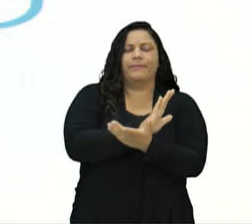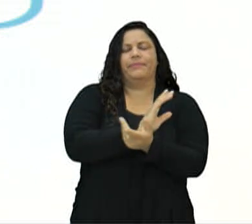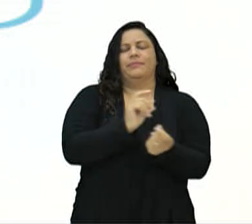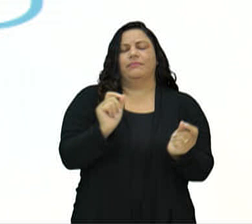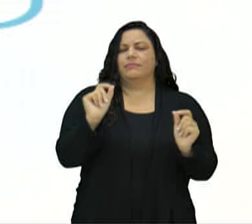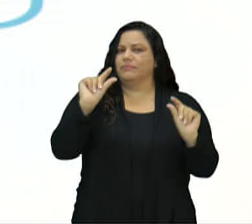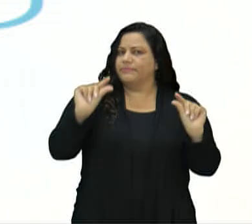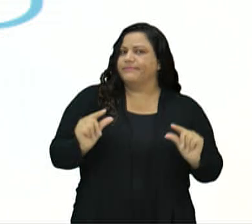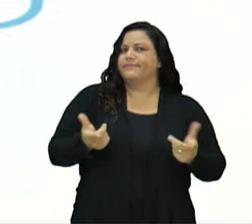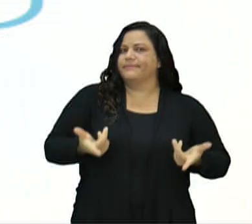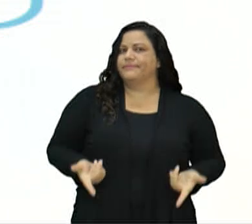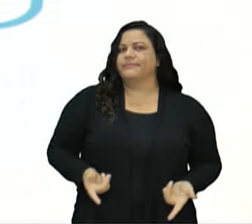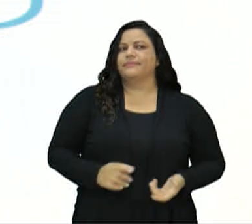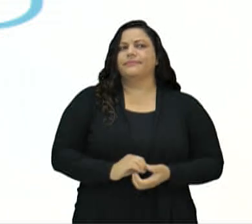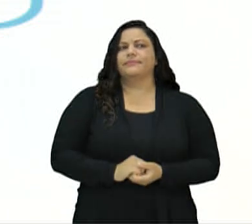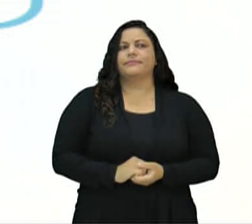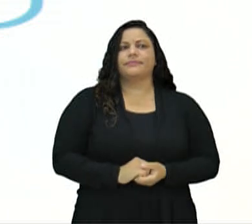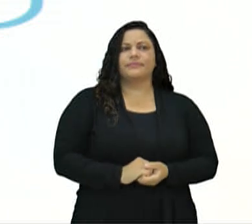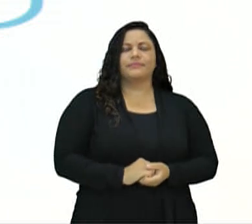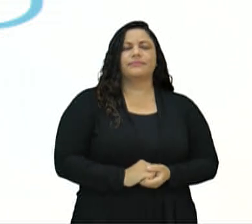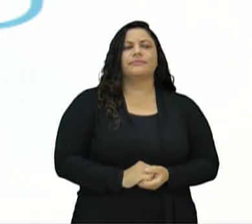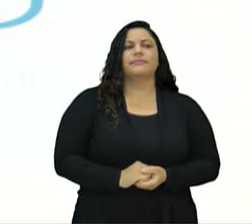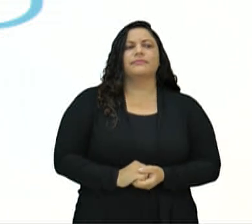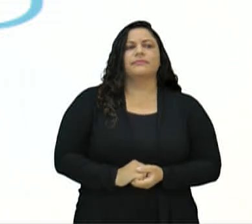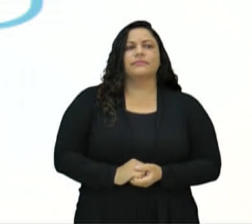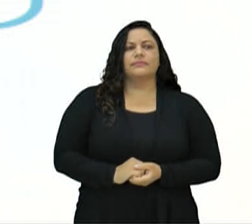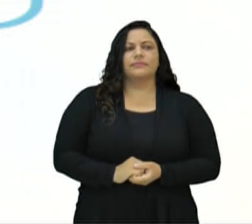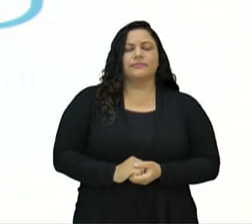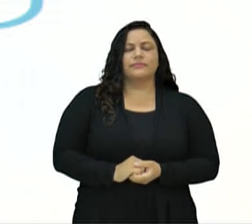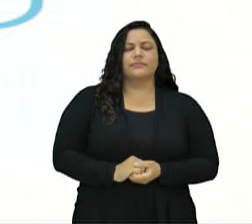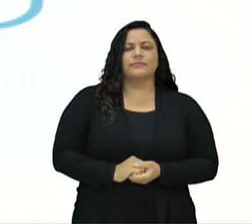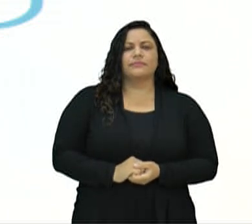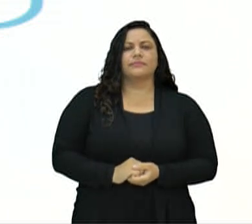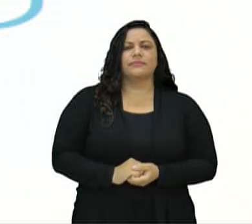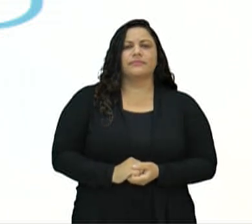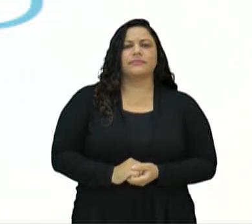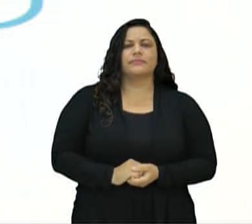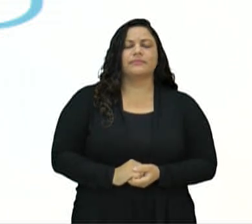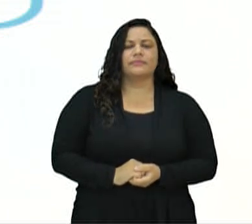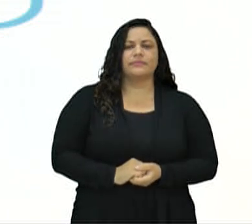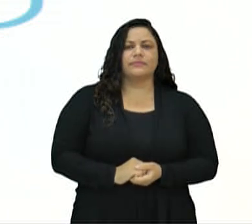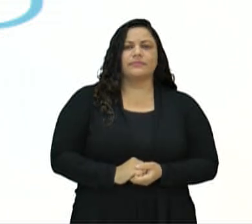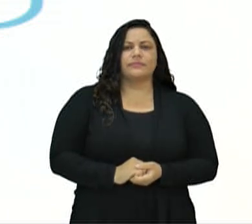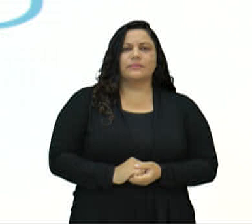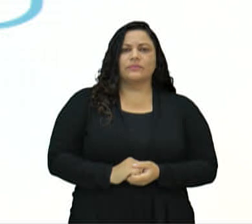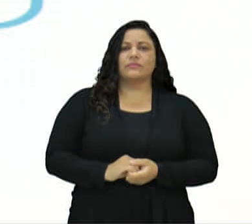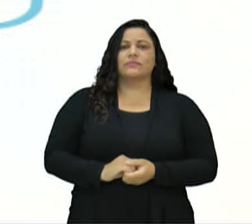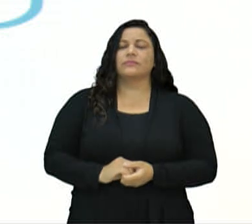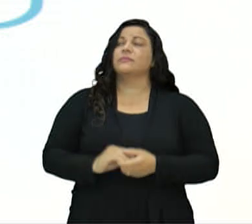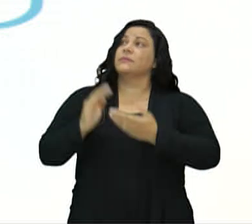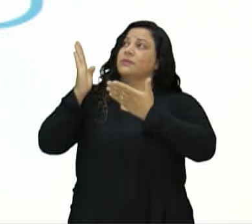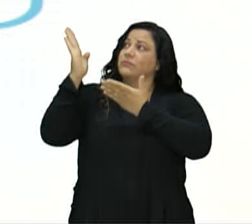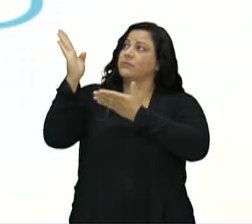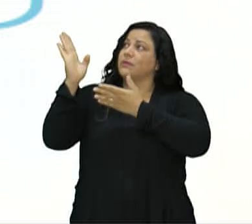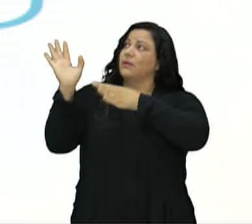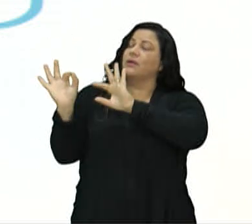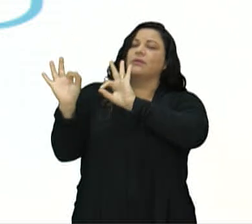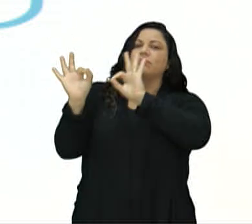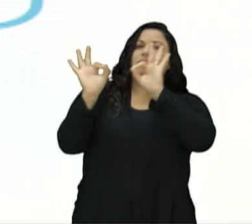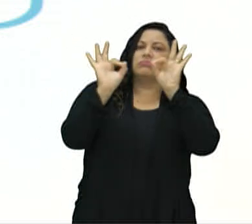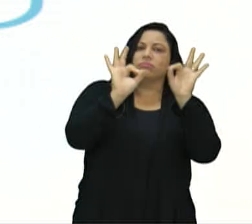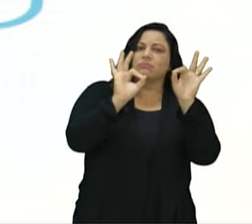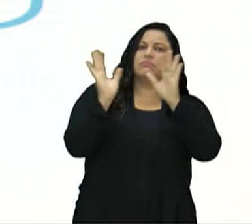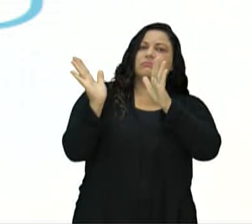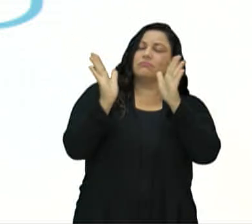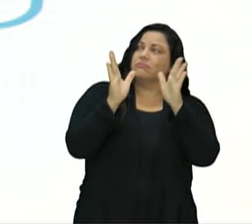tiendas e supermercados. 3, las áreas verdes, actividades al aire libre e